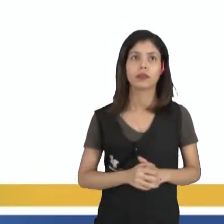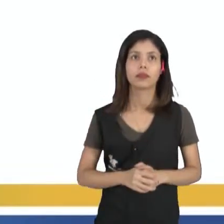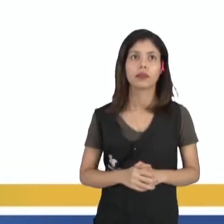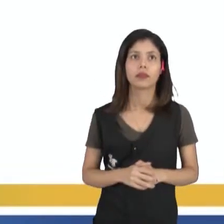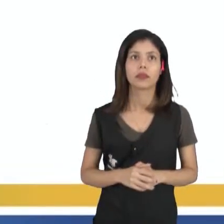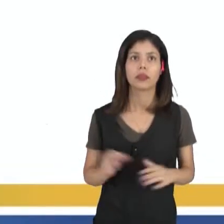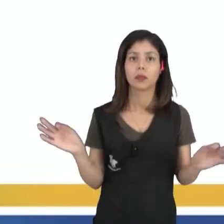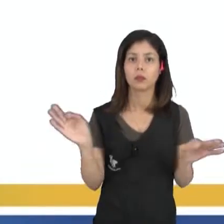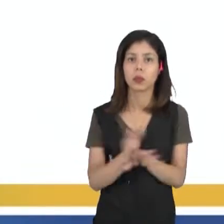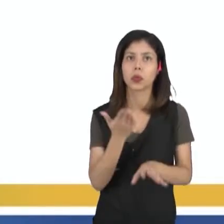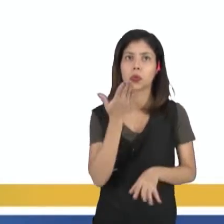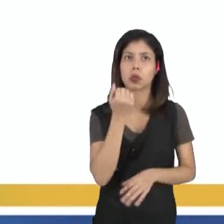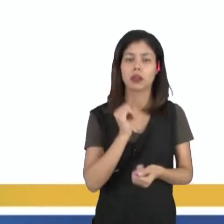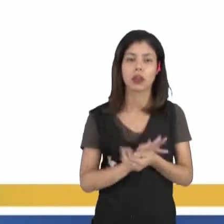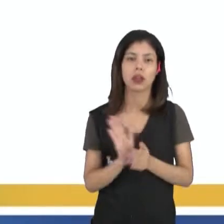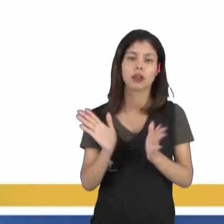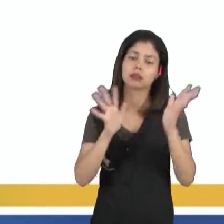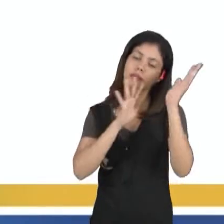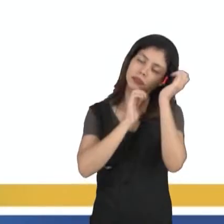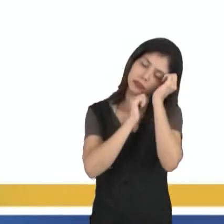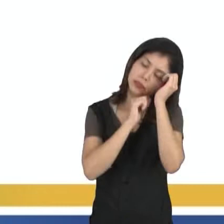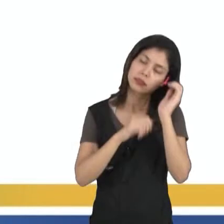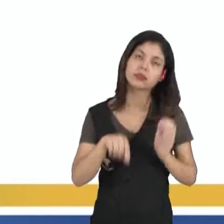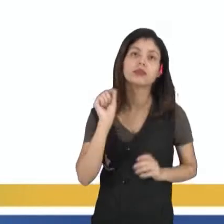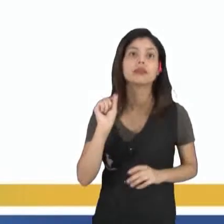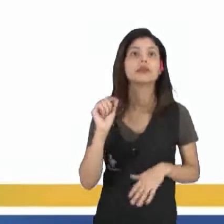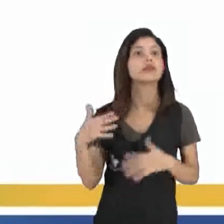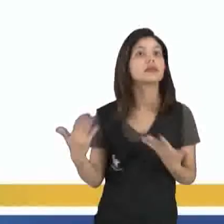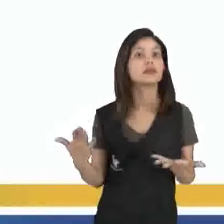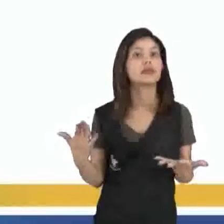Terminando de jantar, vá para a cama. E aí?